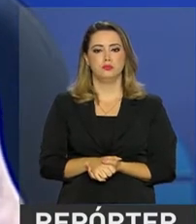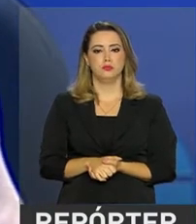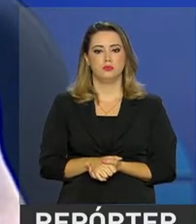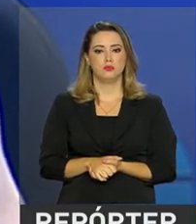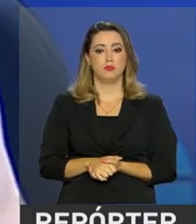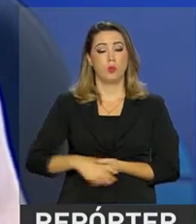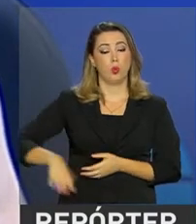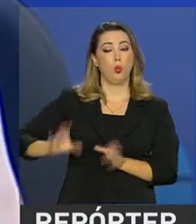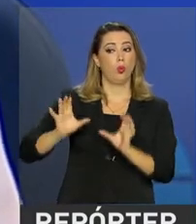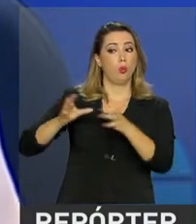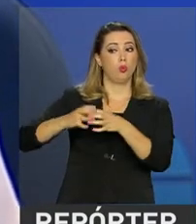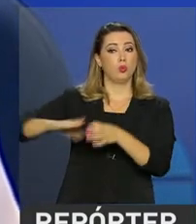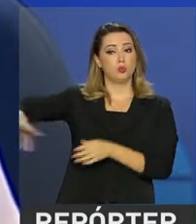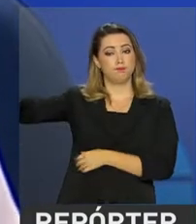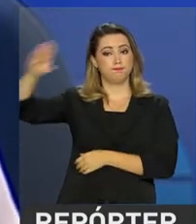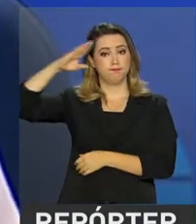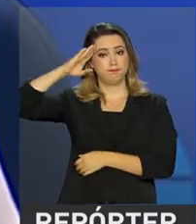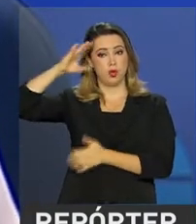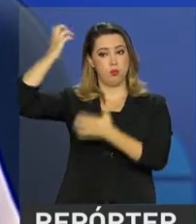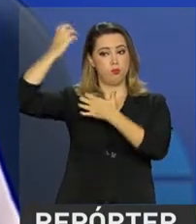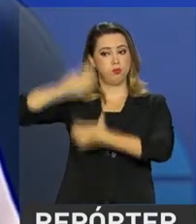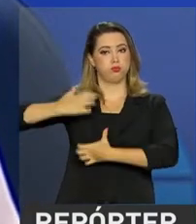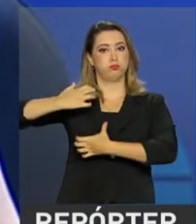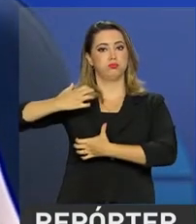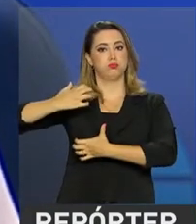O Exército Brasileiro,